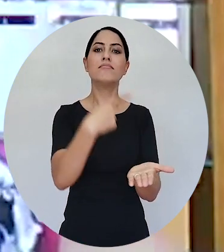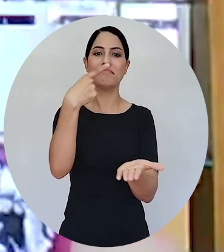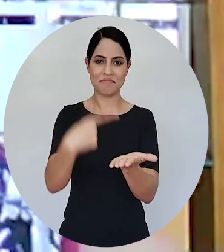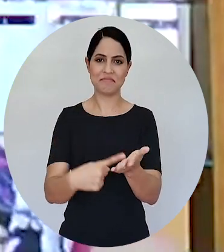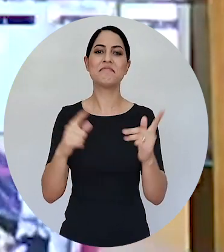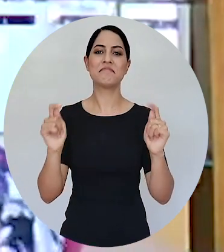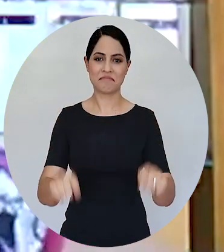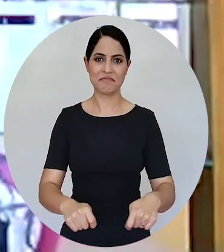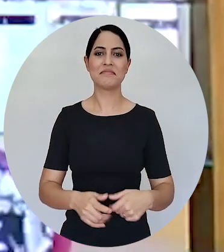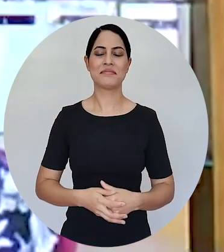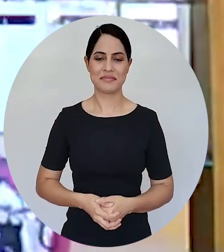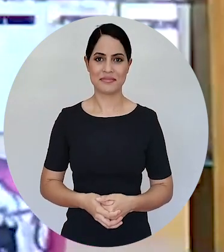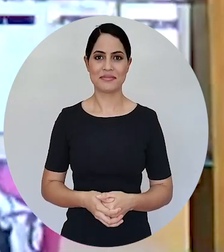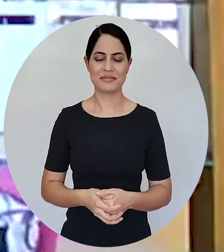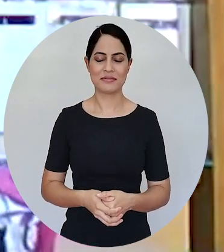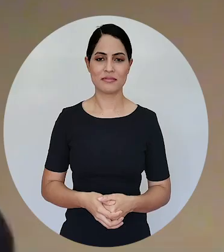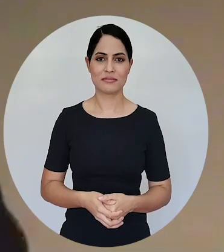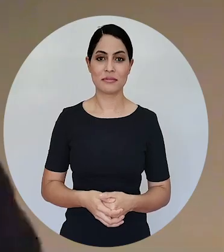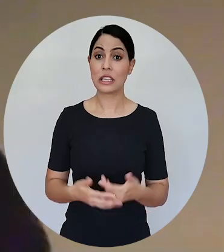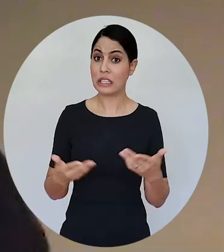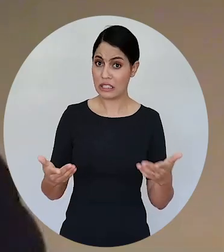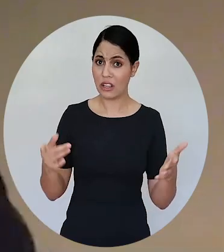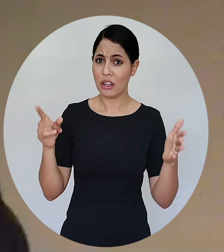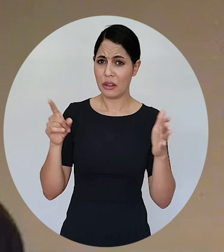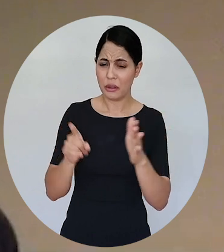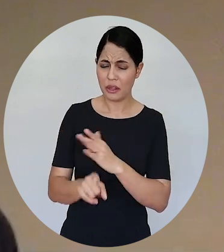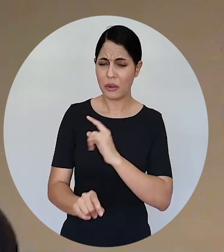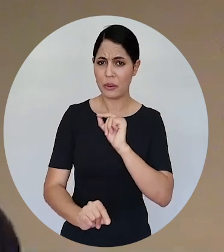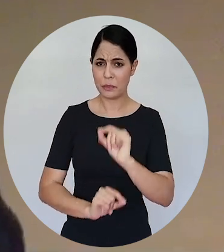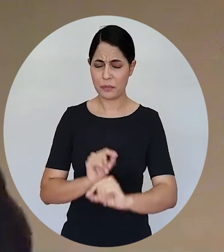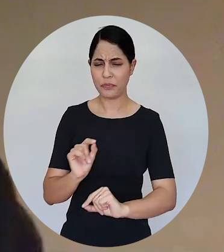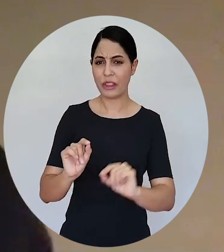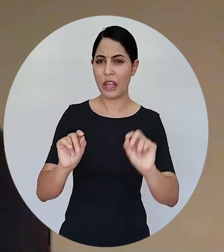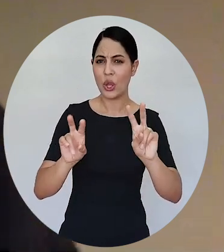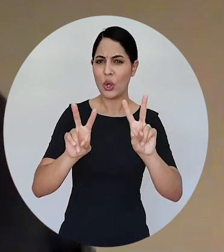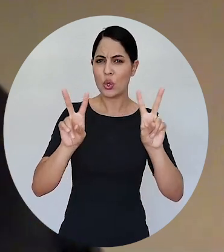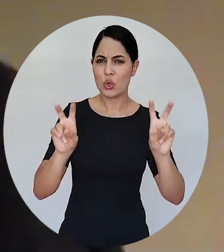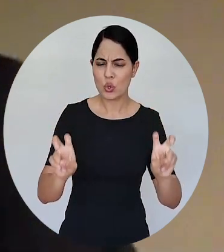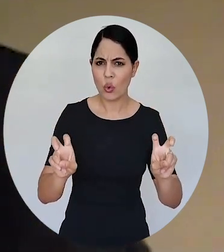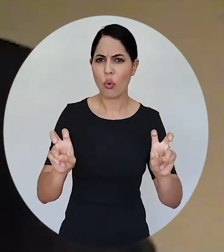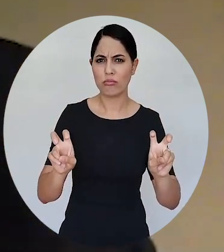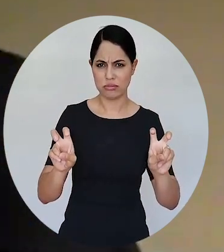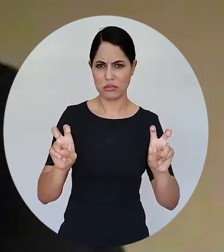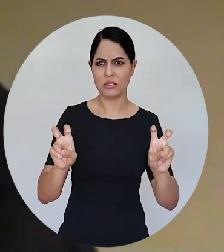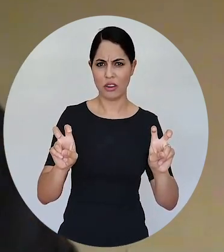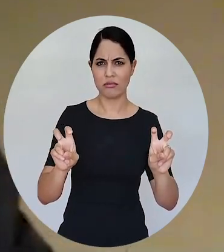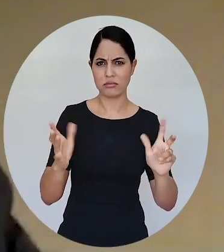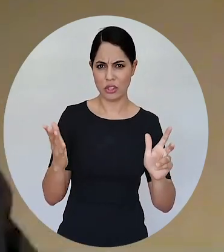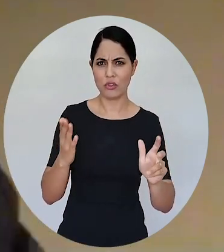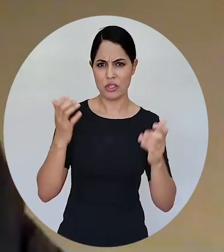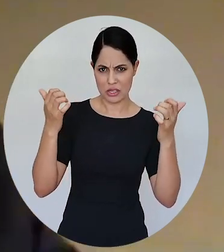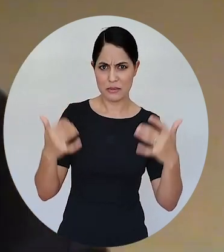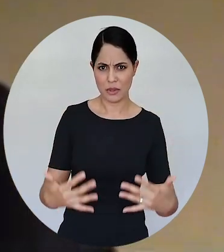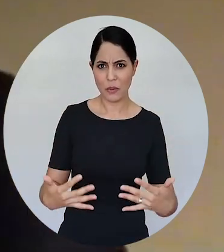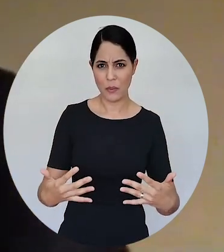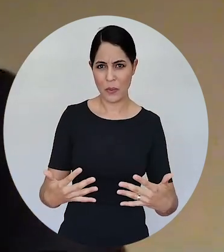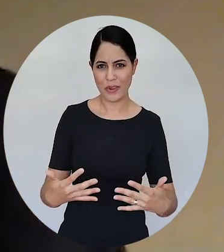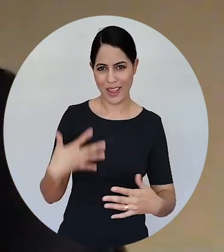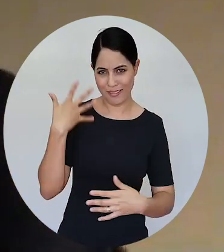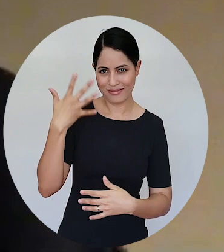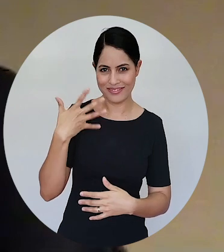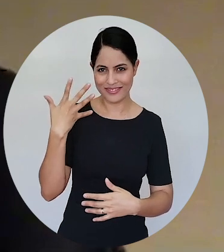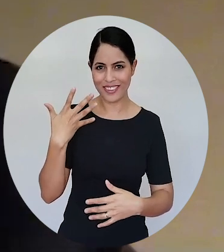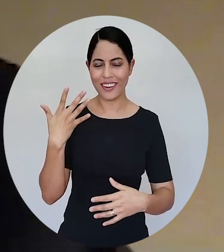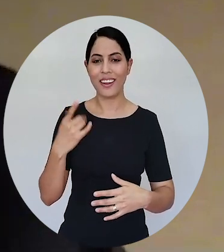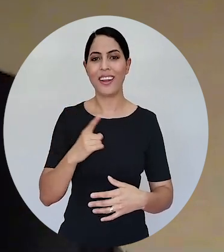e de acordos, ao final. Por fim, vamos destacar mais um pouquinho sobre sobre o seu segmento, esse que